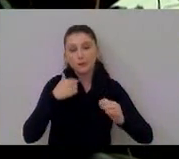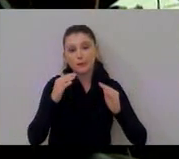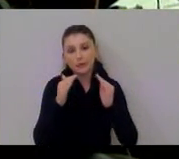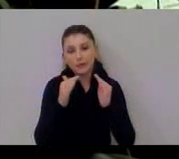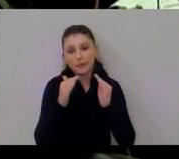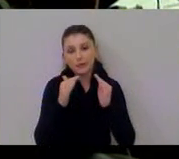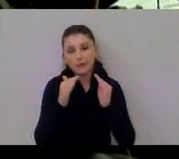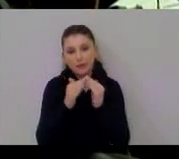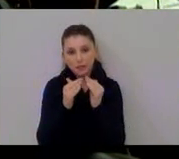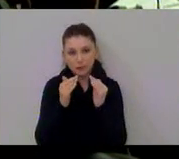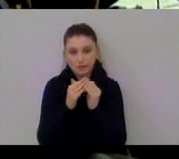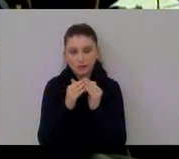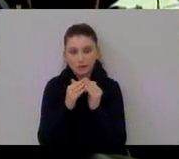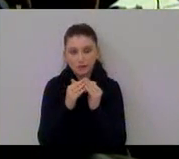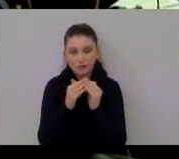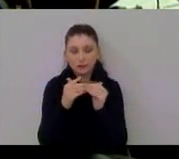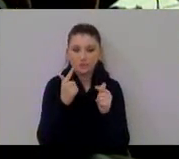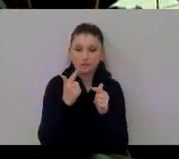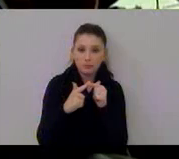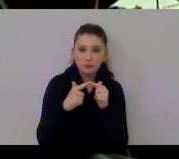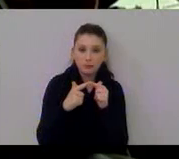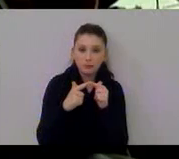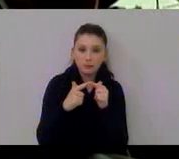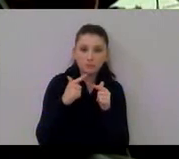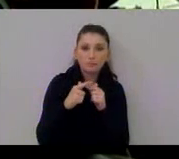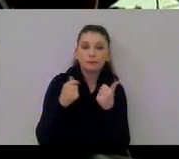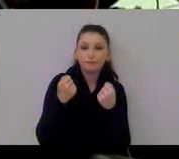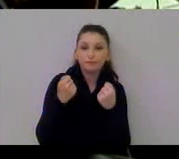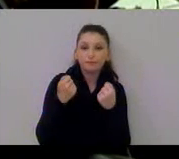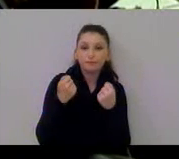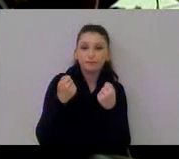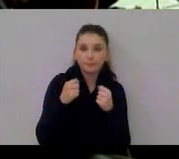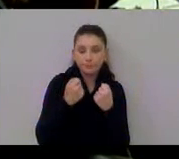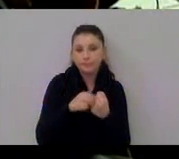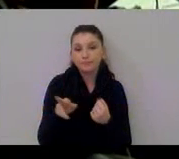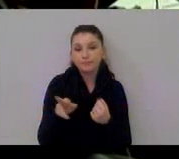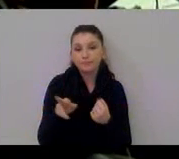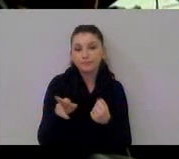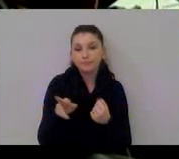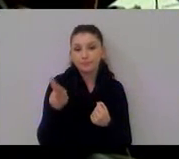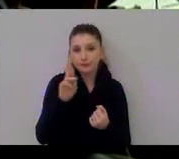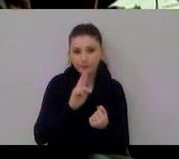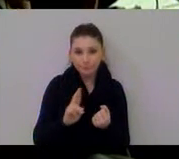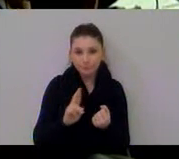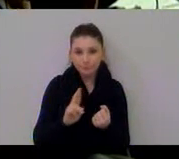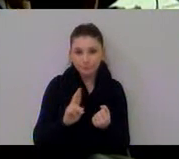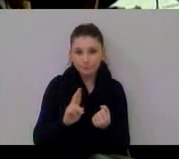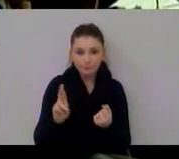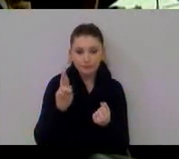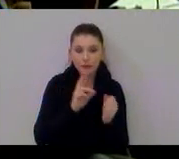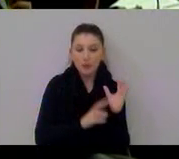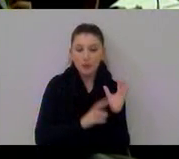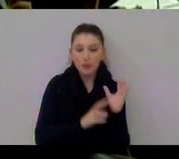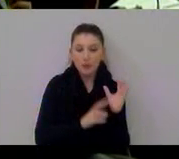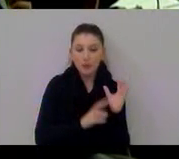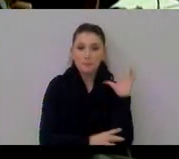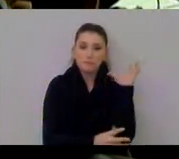convidem a comunidade lá também da Grande Próspera, que são afetadas